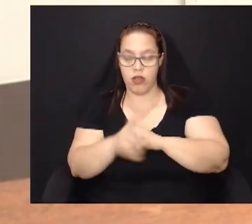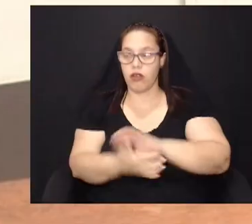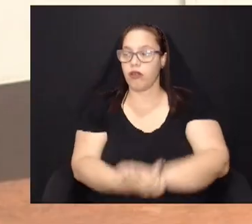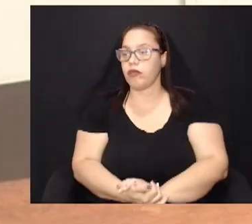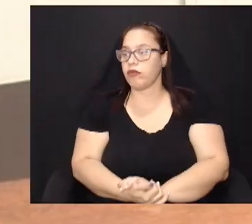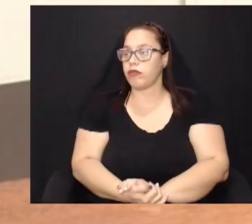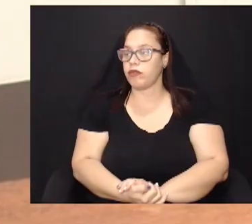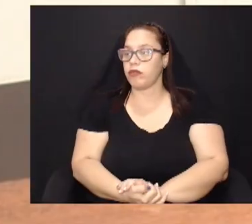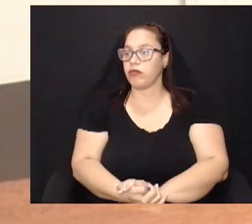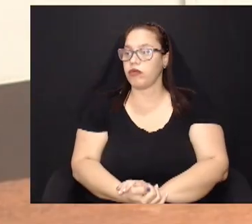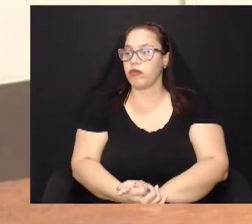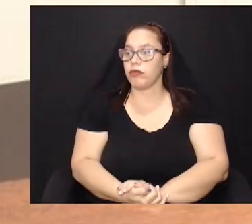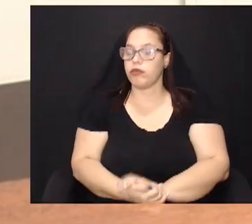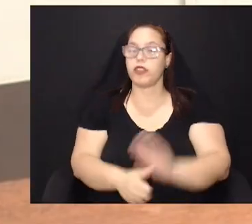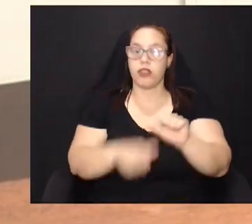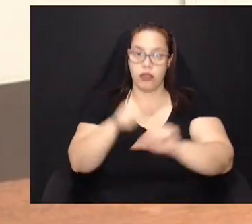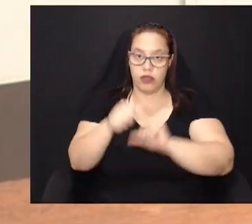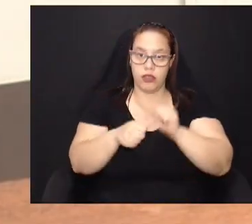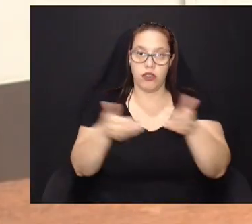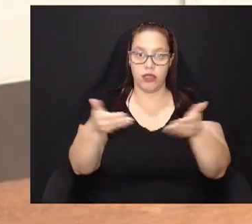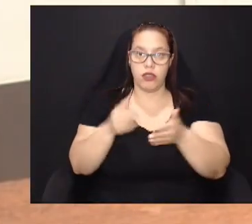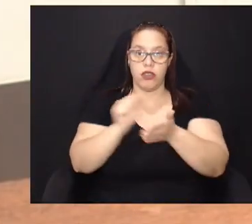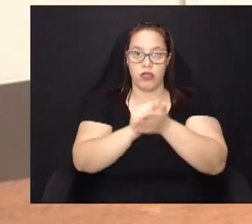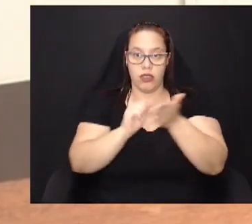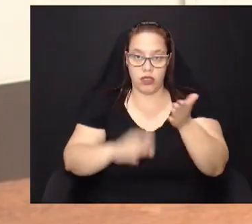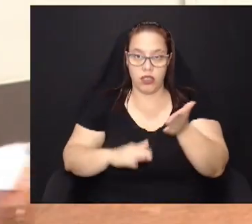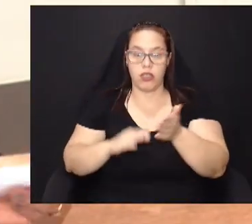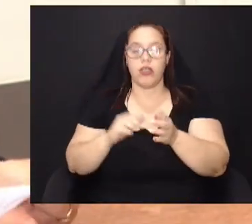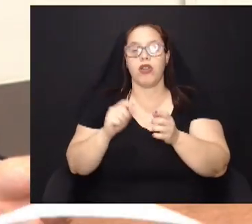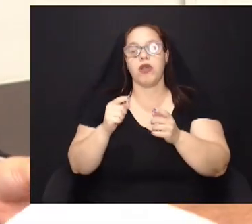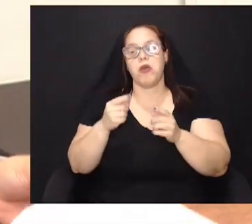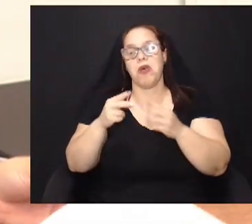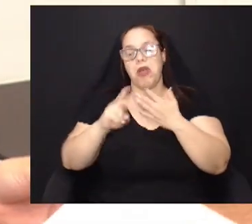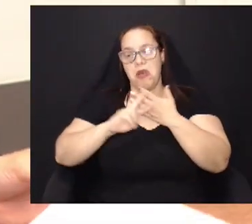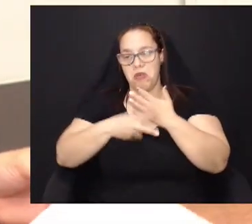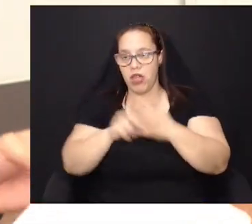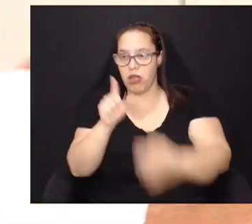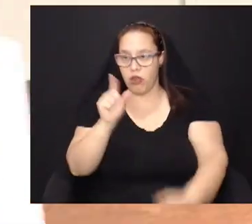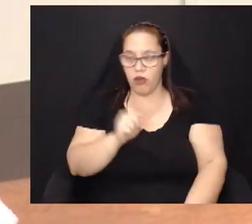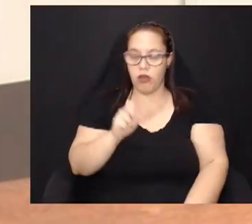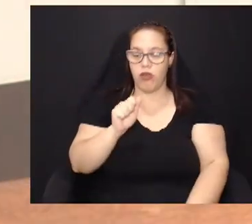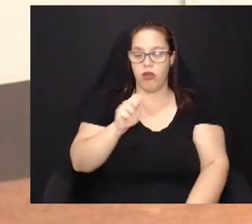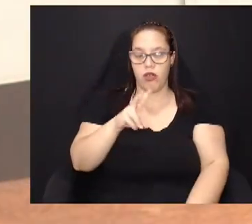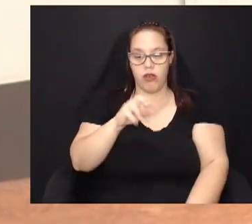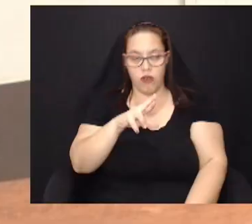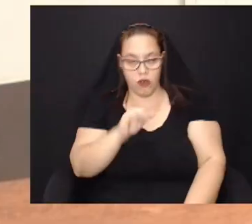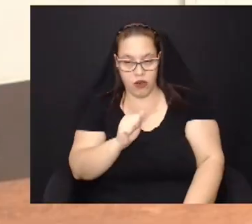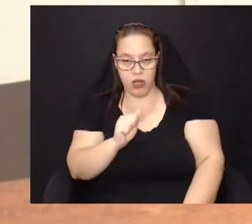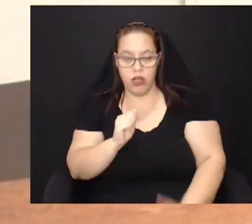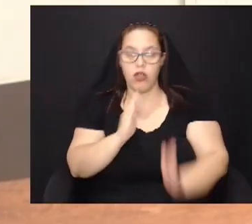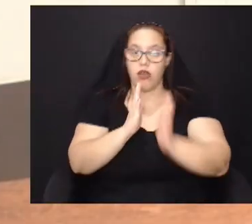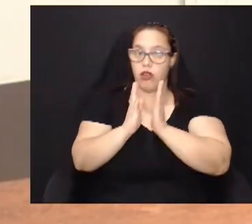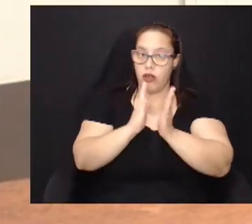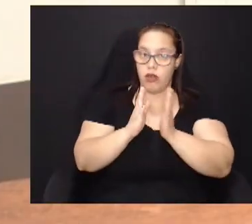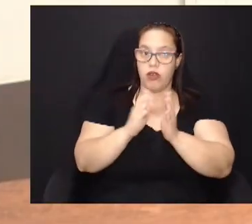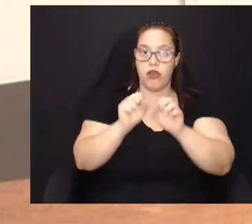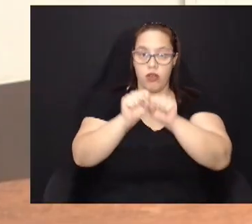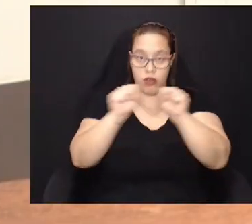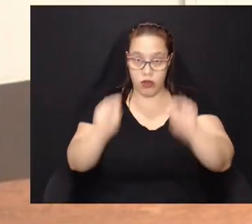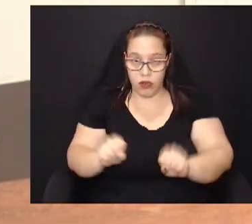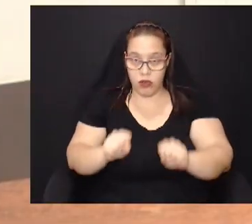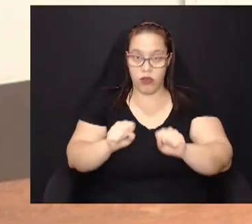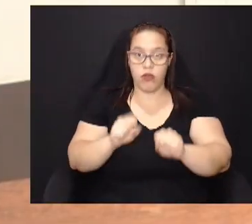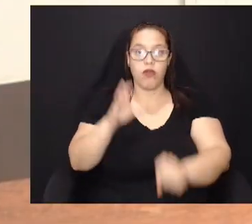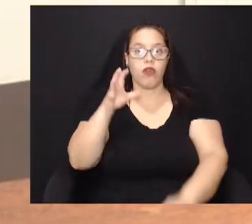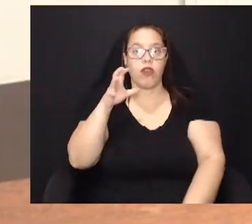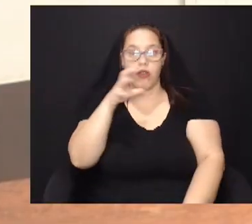que vai ser mudado agora sobre atividade de baixo risco, sobre o alvará provisório, sobre o sistema que agora vai ser mais